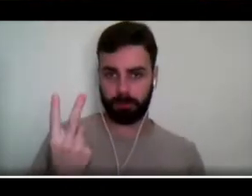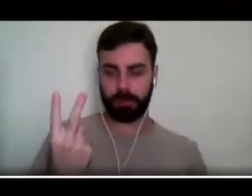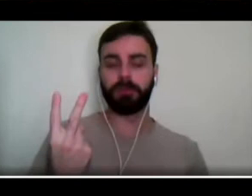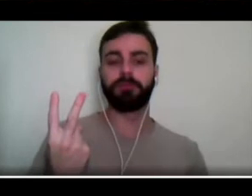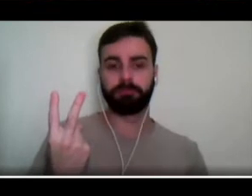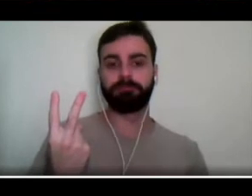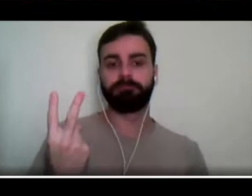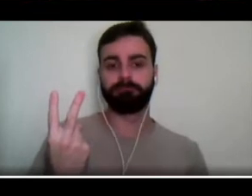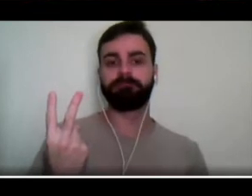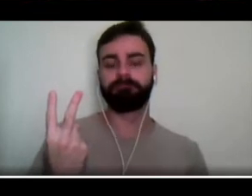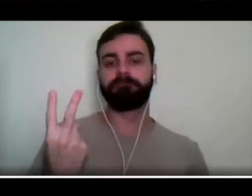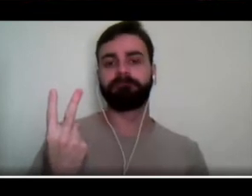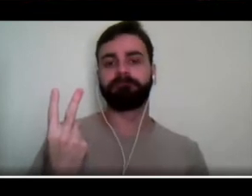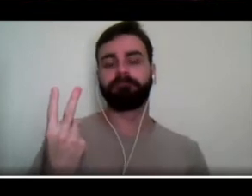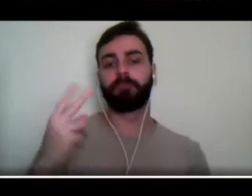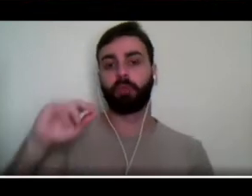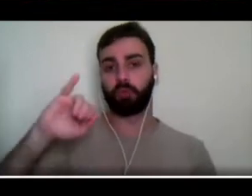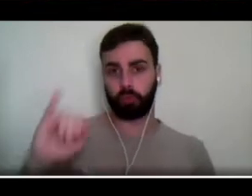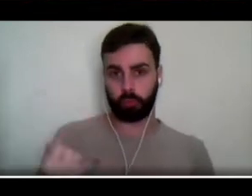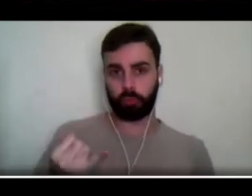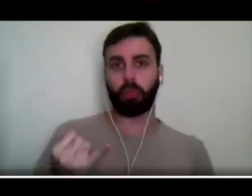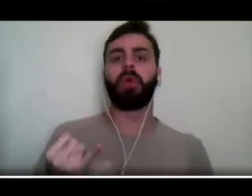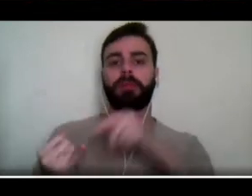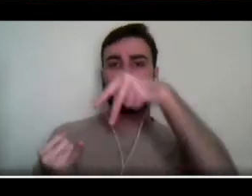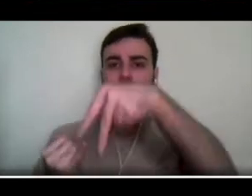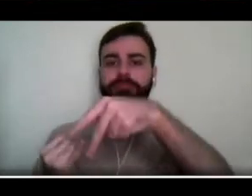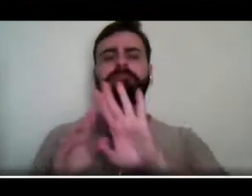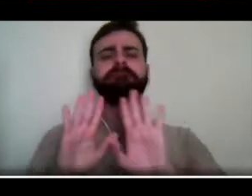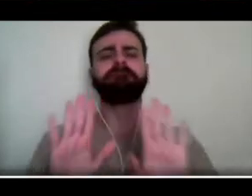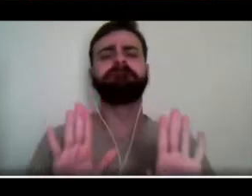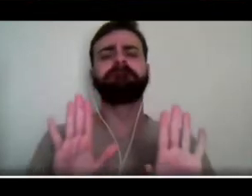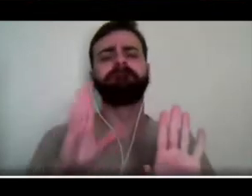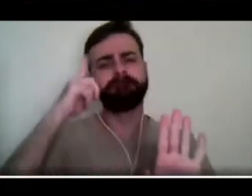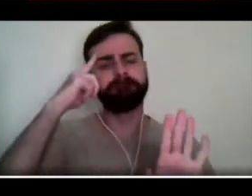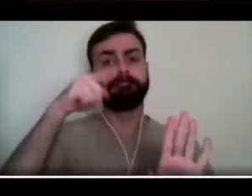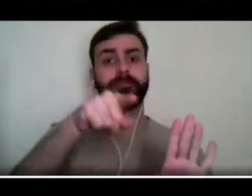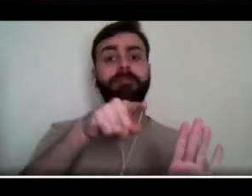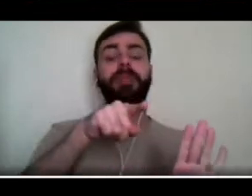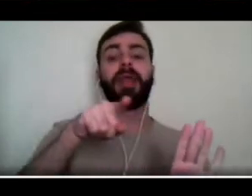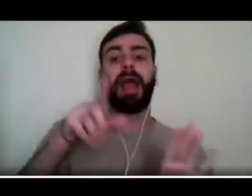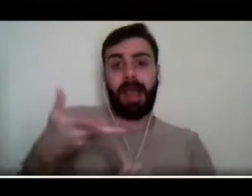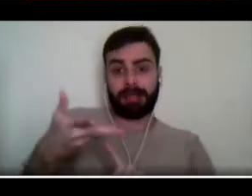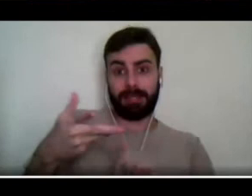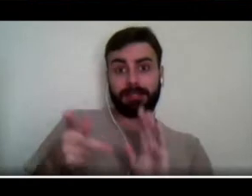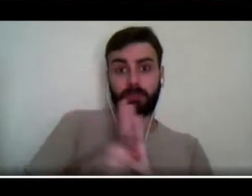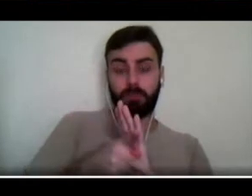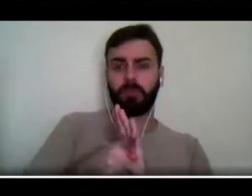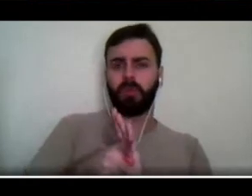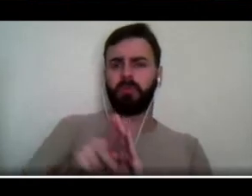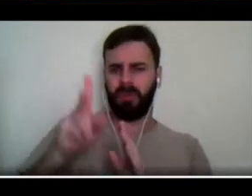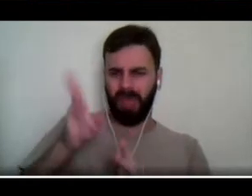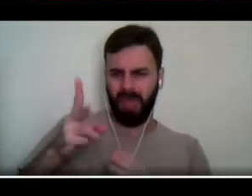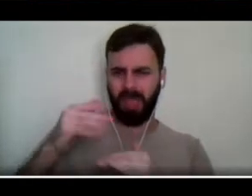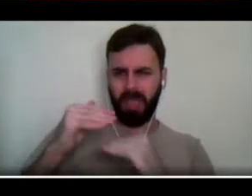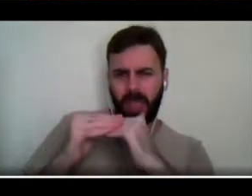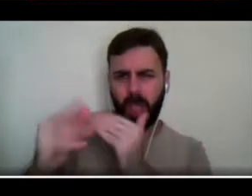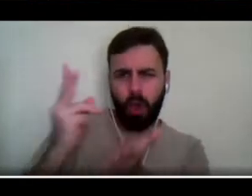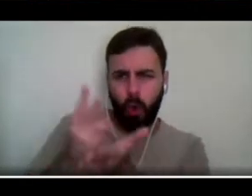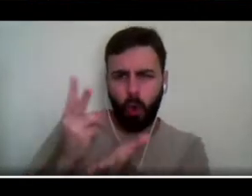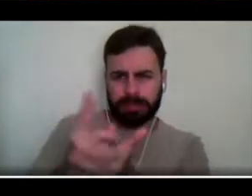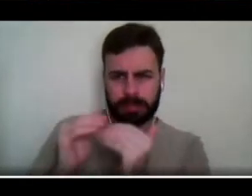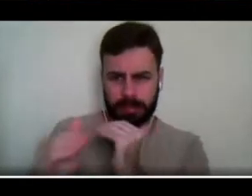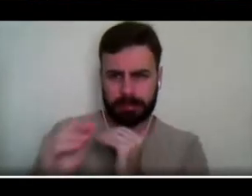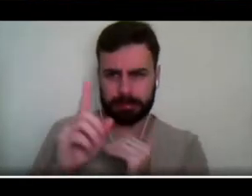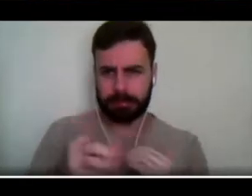assim, pô, professora, a aceleração é constante em J. Como é que eu vou achar